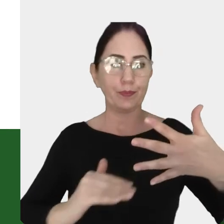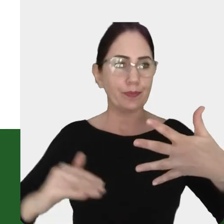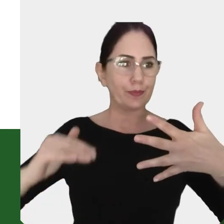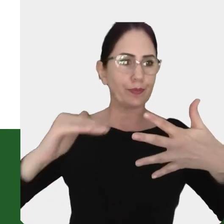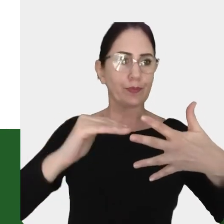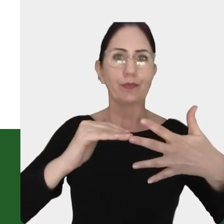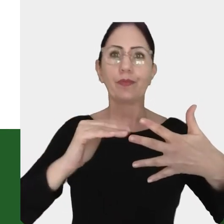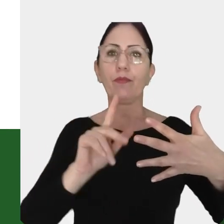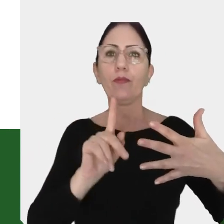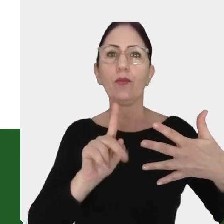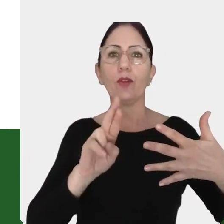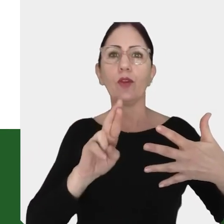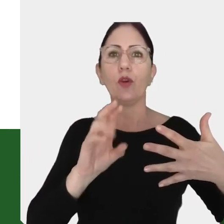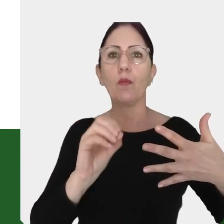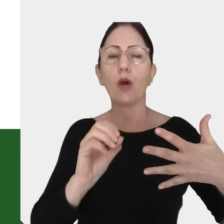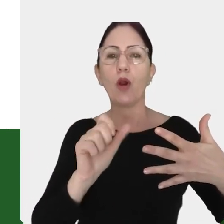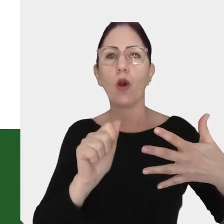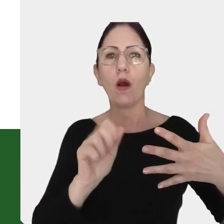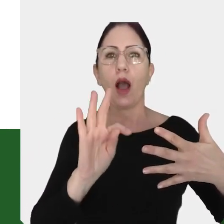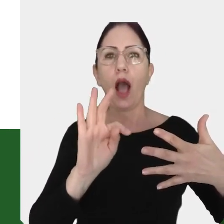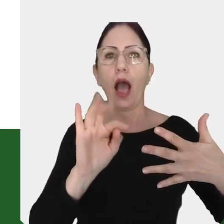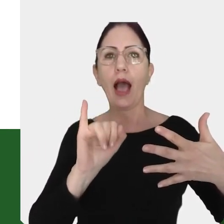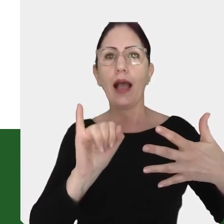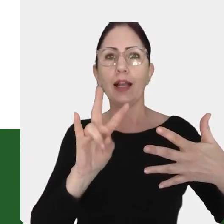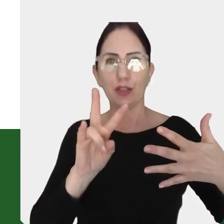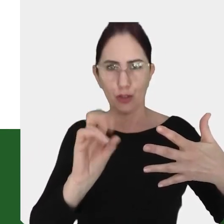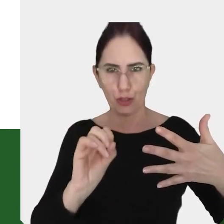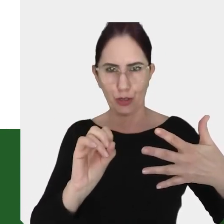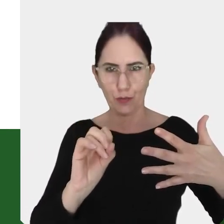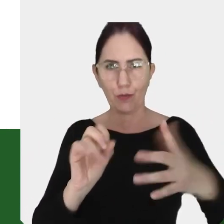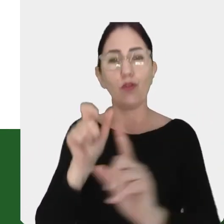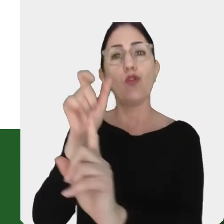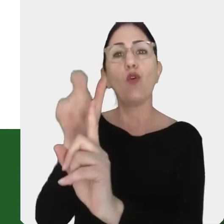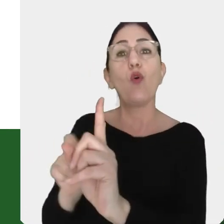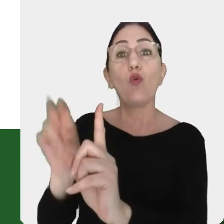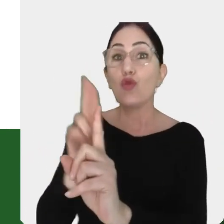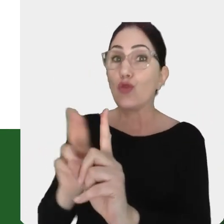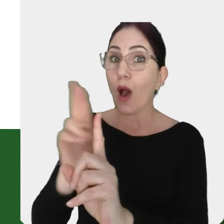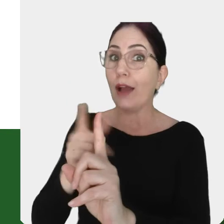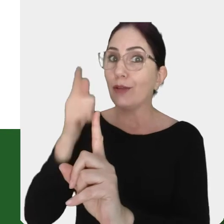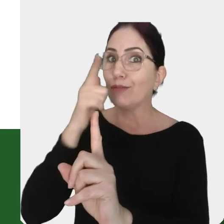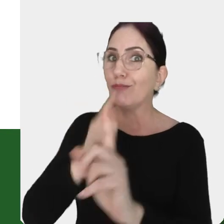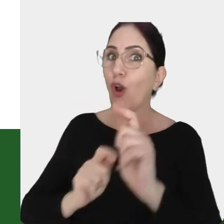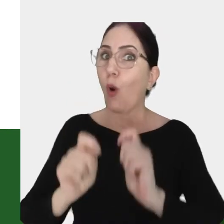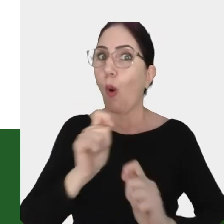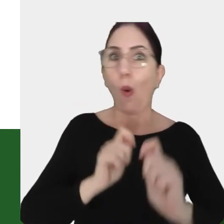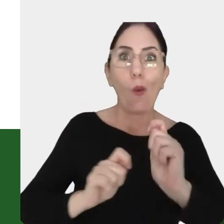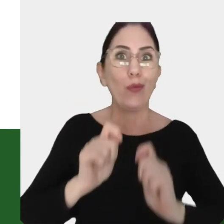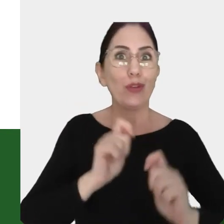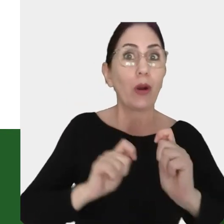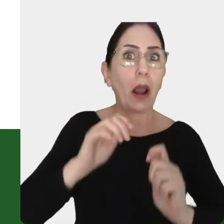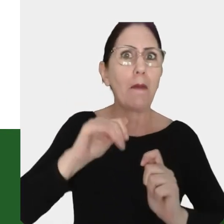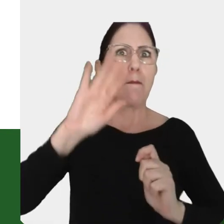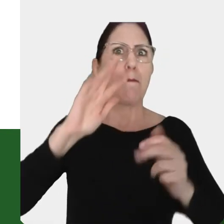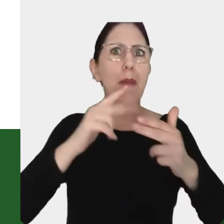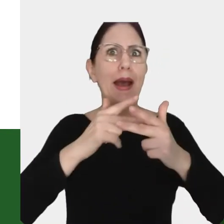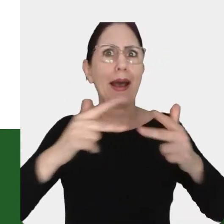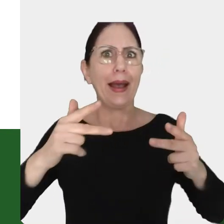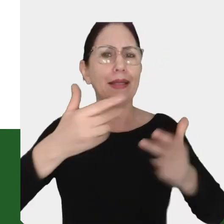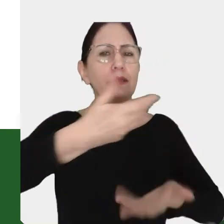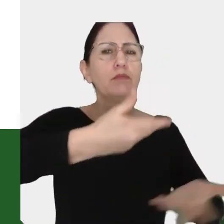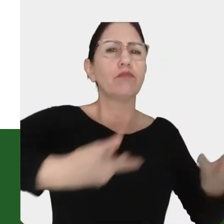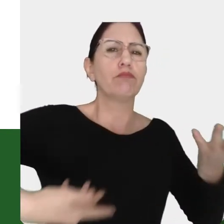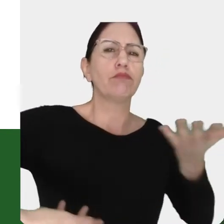proativo, o usuário pode controlar tanto a estrutura quanto o conteúdo. Então, aí, no caso, seria algo bem